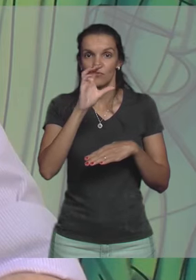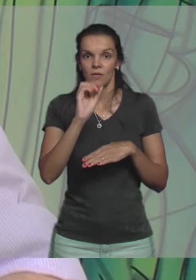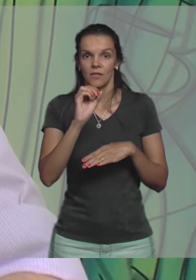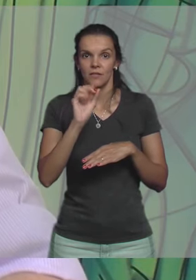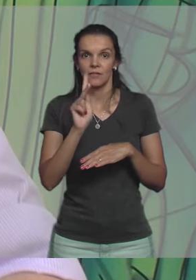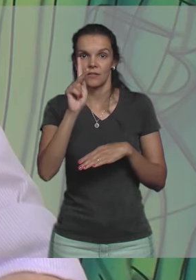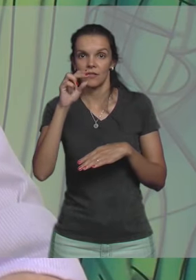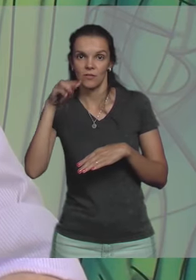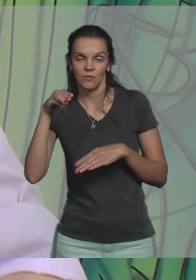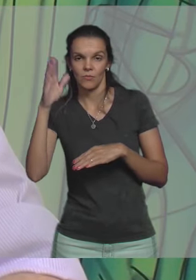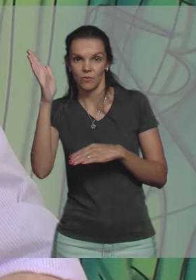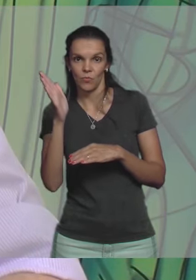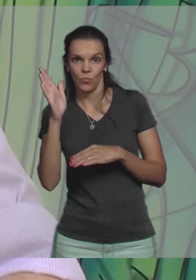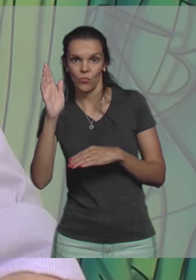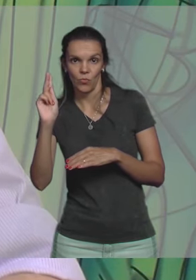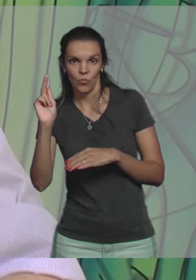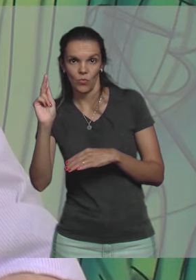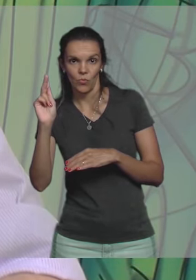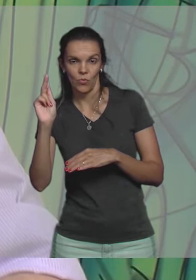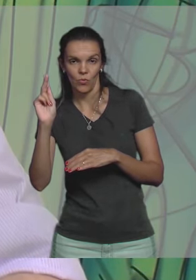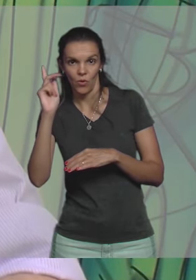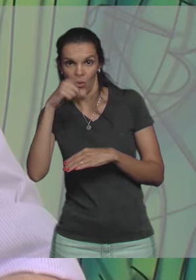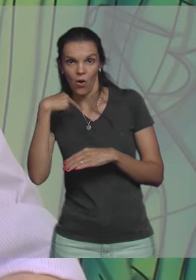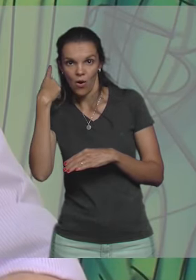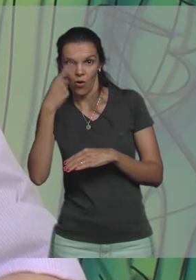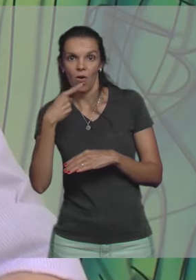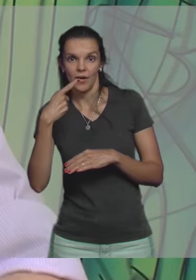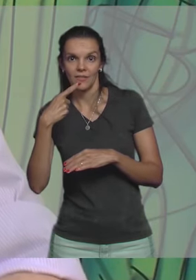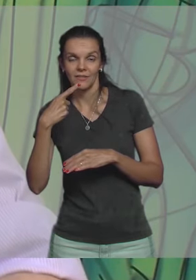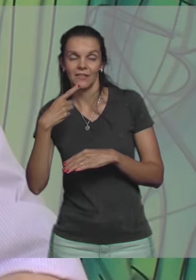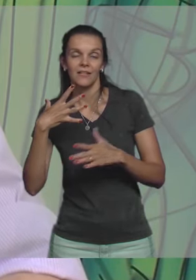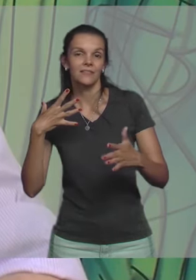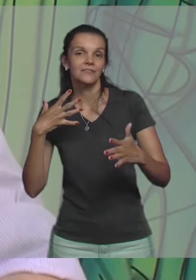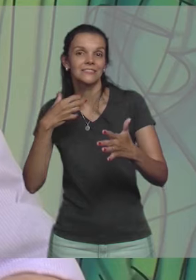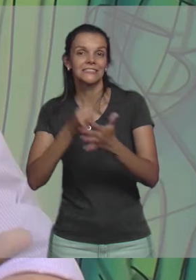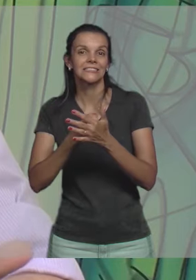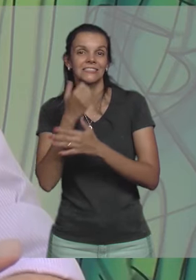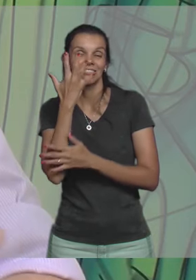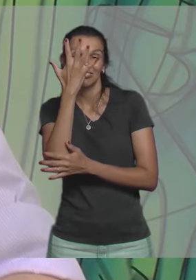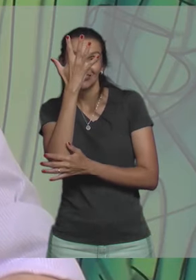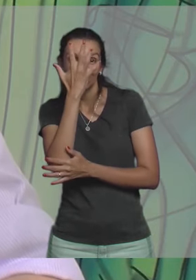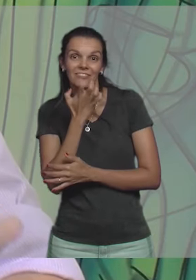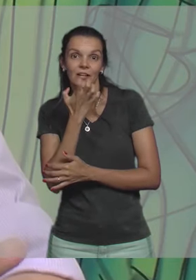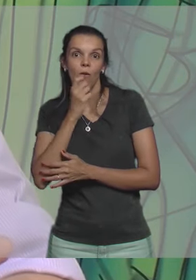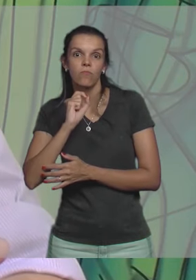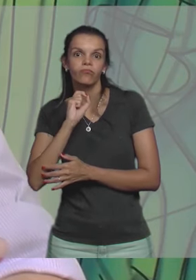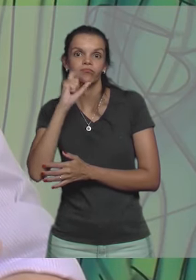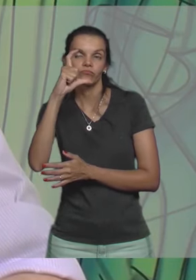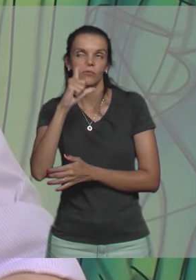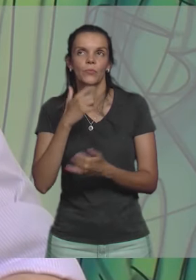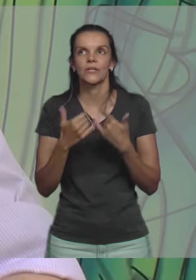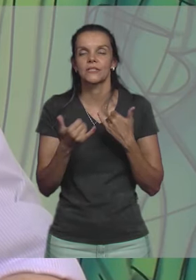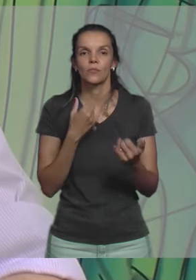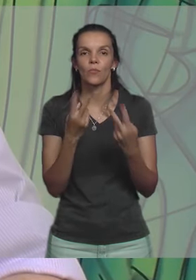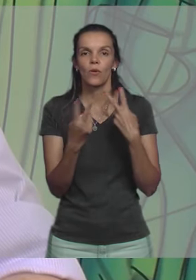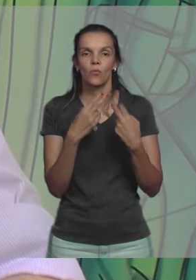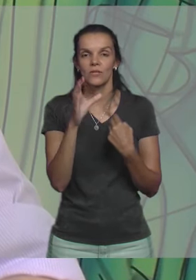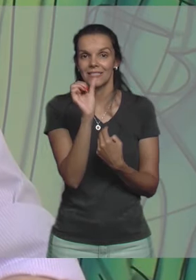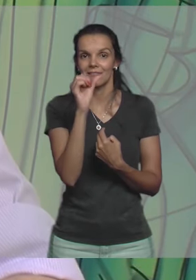horários, o número e a gravidade dos acidentes aumenta muito, né? Uma via que tem 60 km por